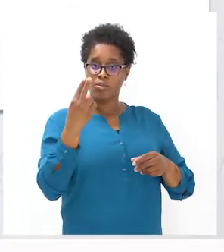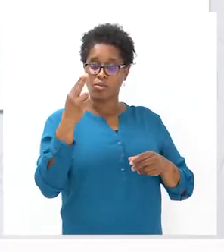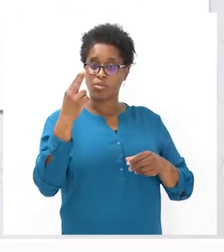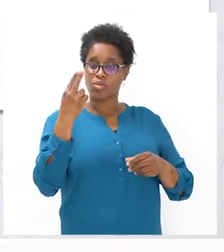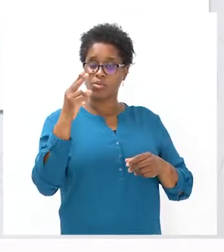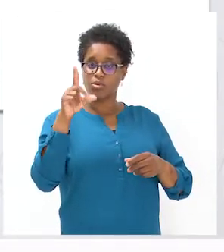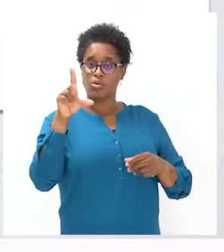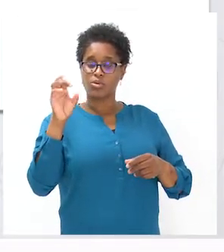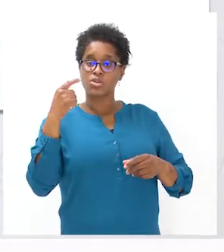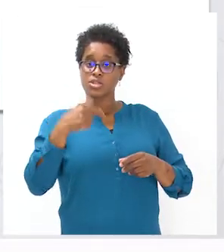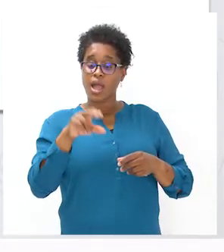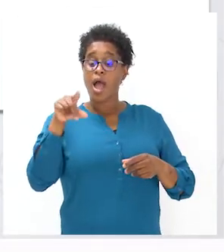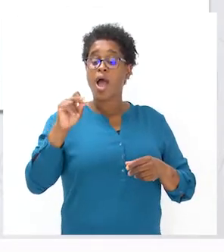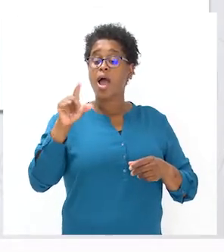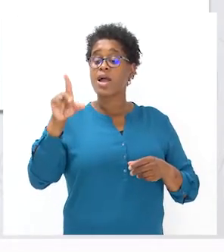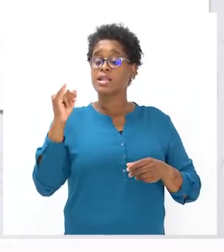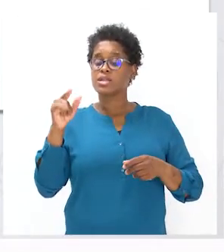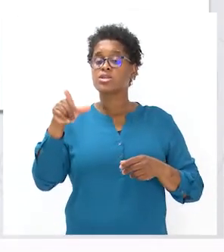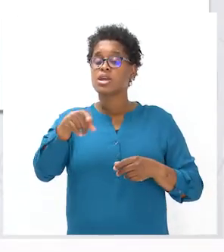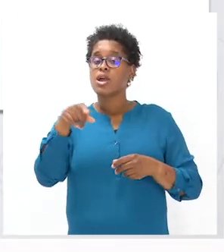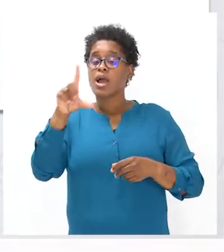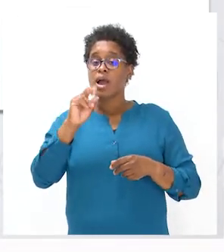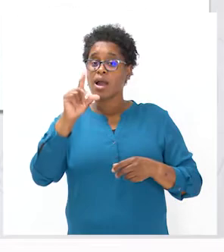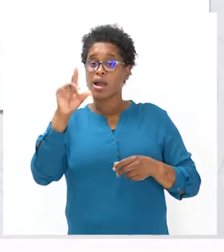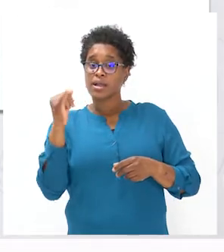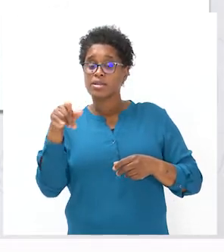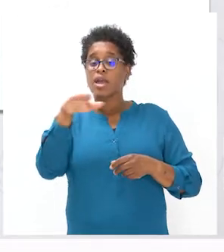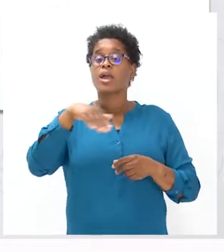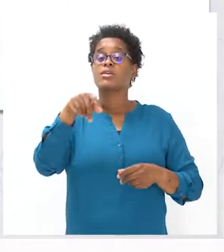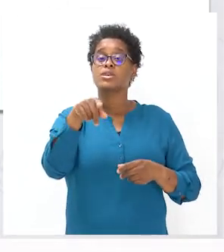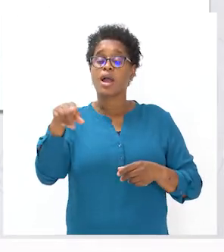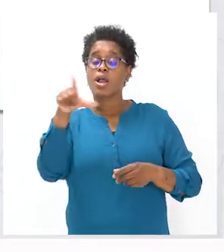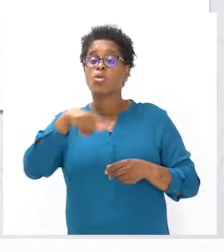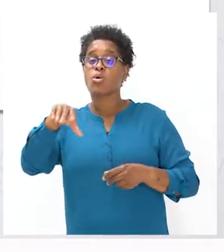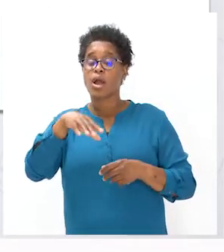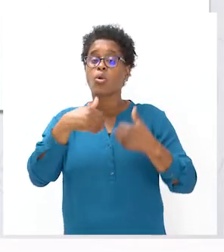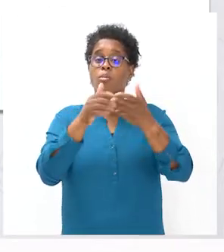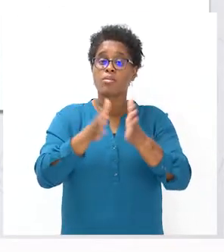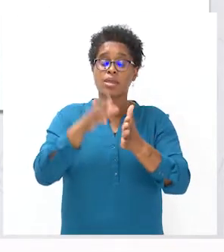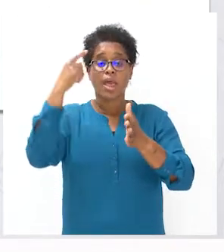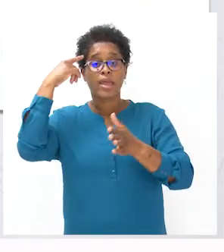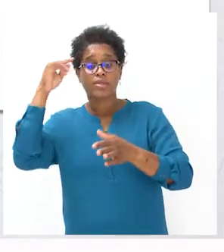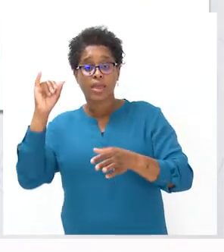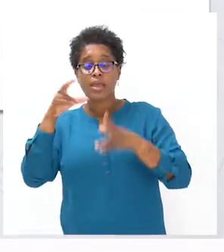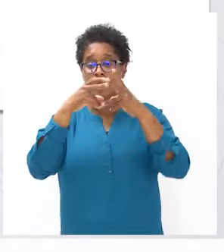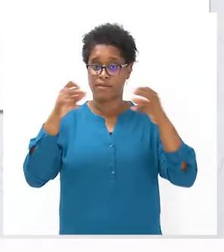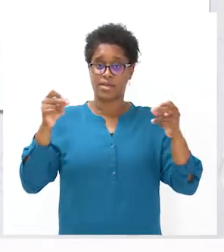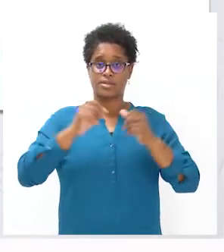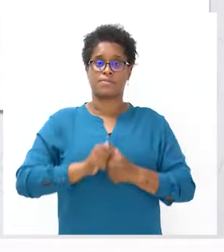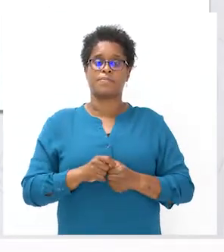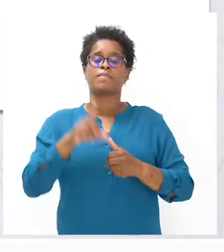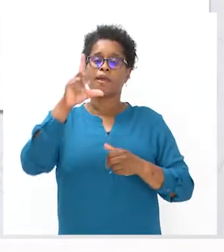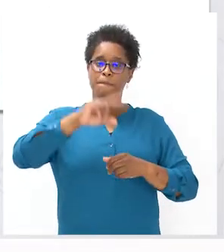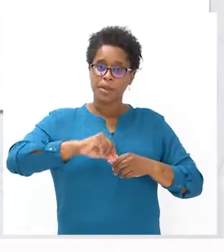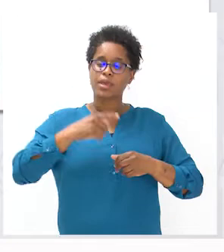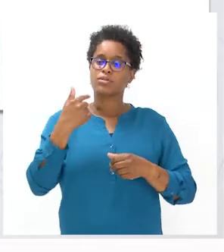a indicar o lugar, não é? Então ali também complementa a ideia na frase. É